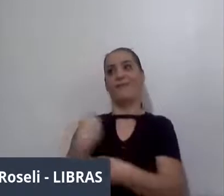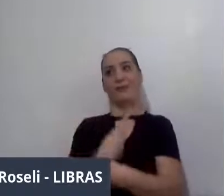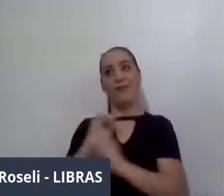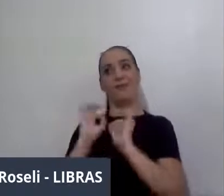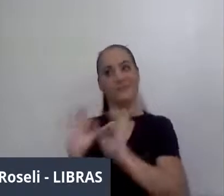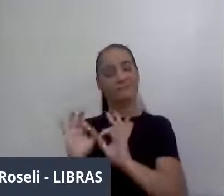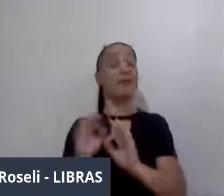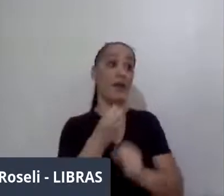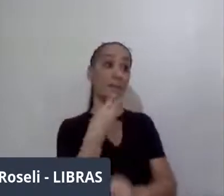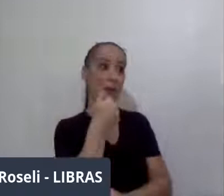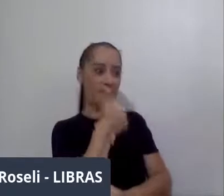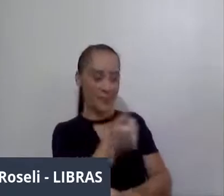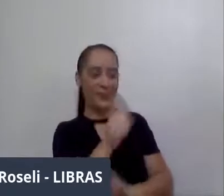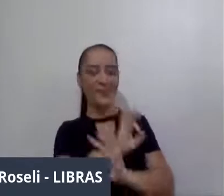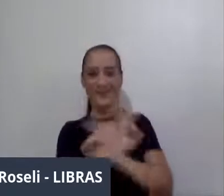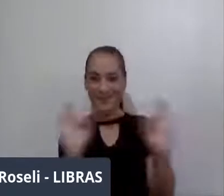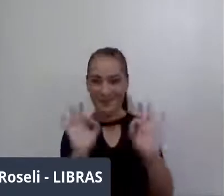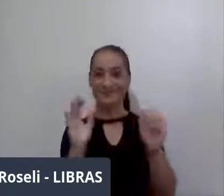que bom.